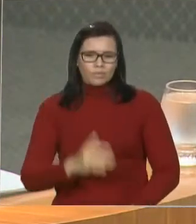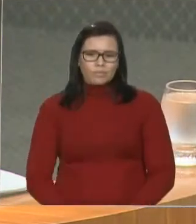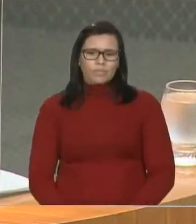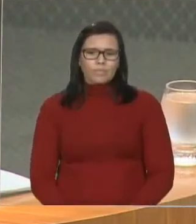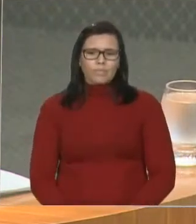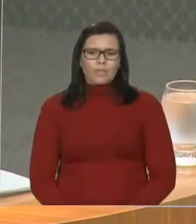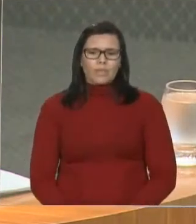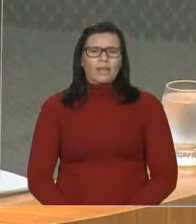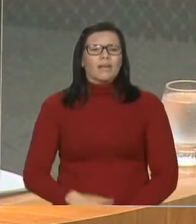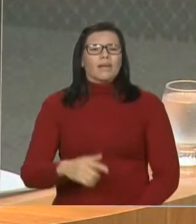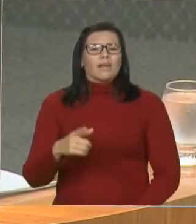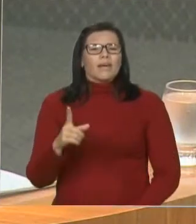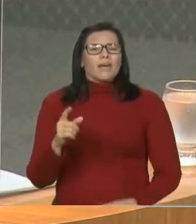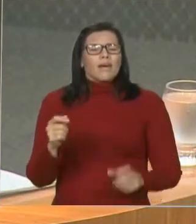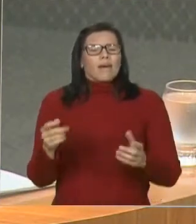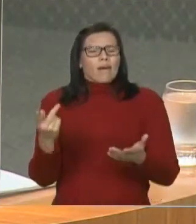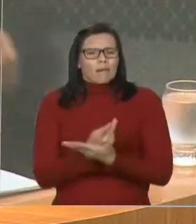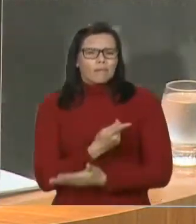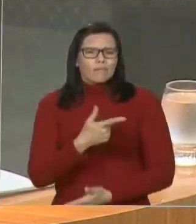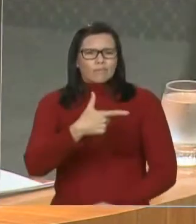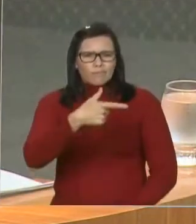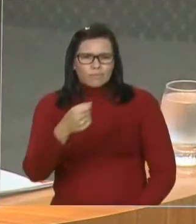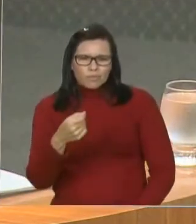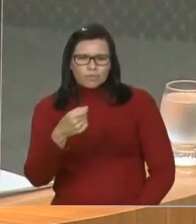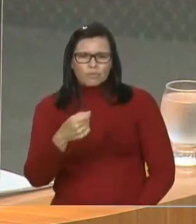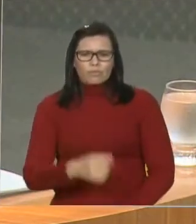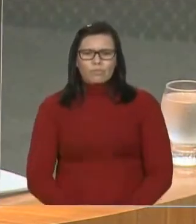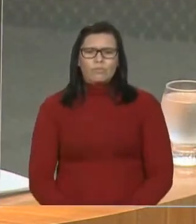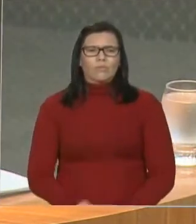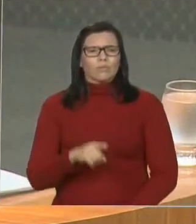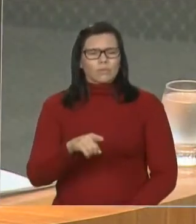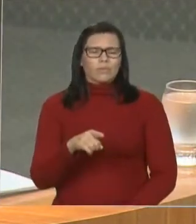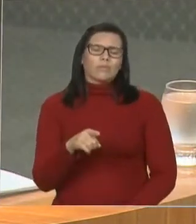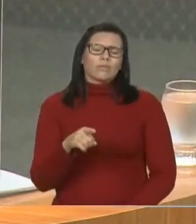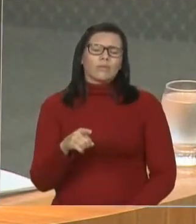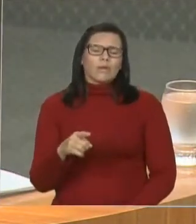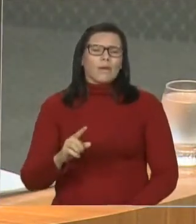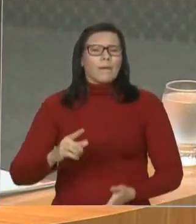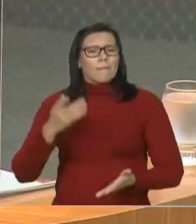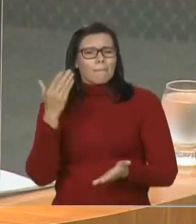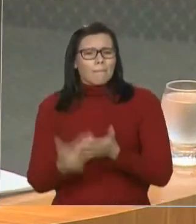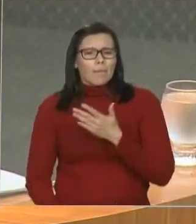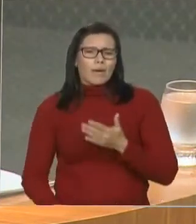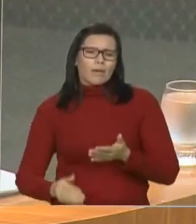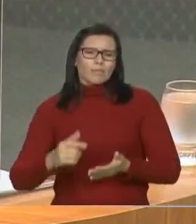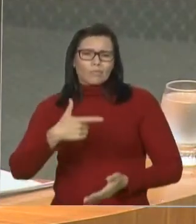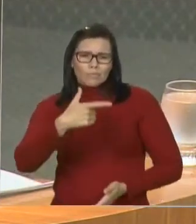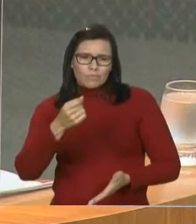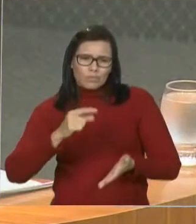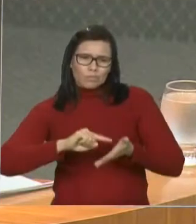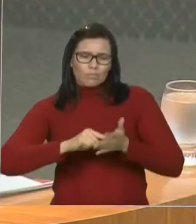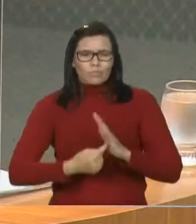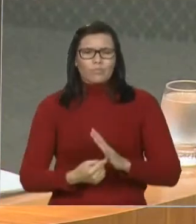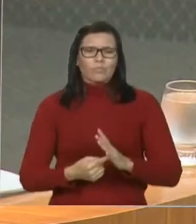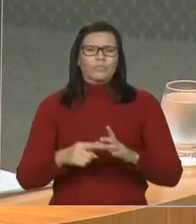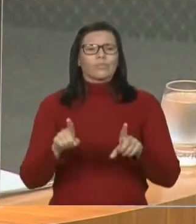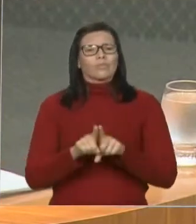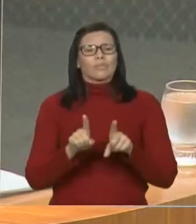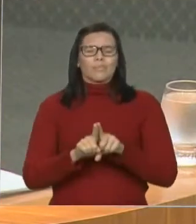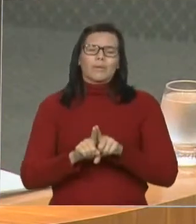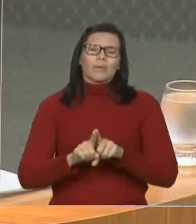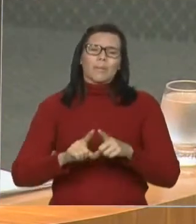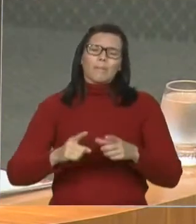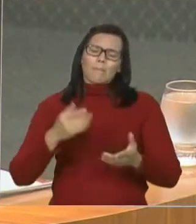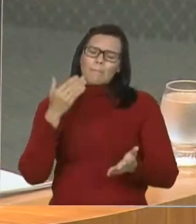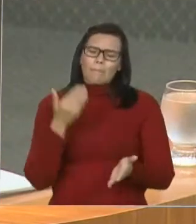pontos, ele vai ser penalizado nos 20 pontos que ele errou e vai perder mais 20 do que ele acertou. De